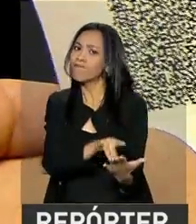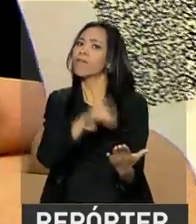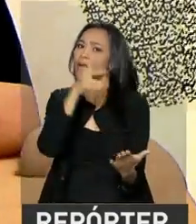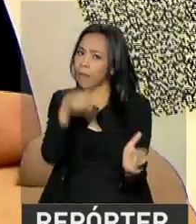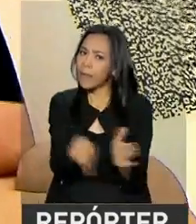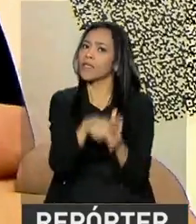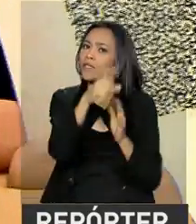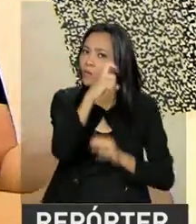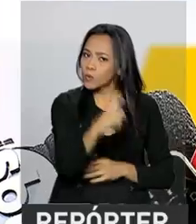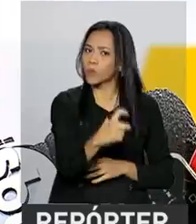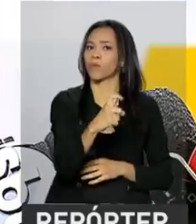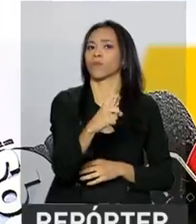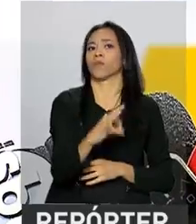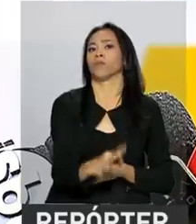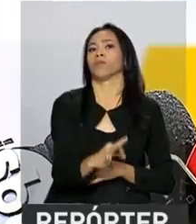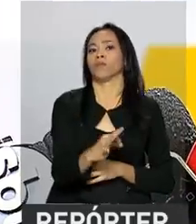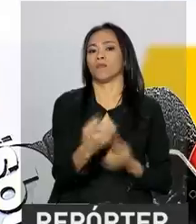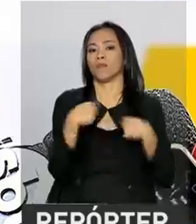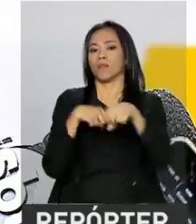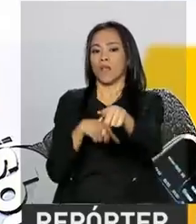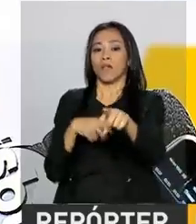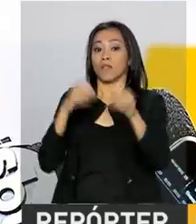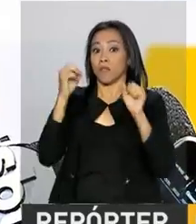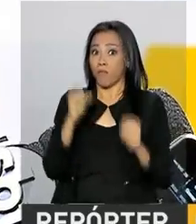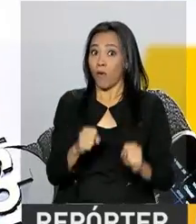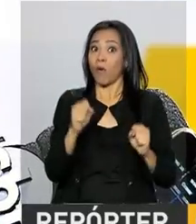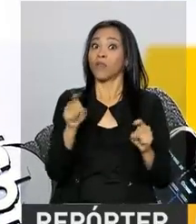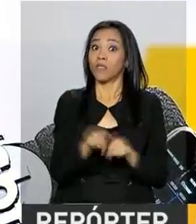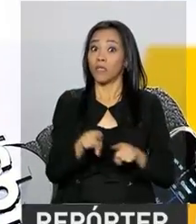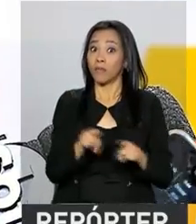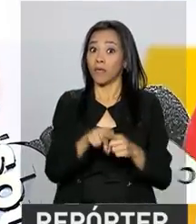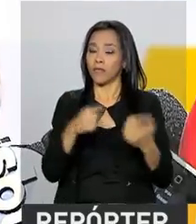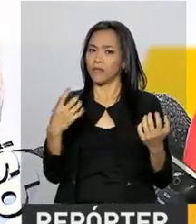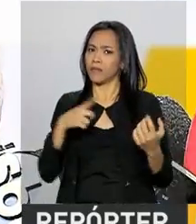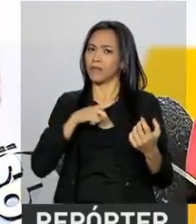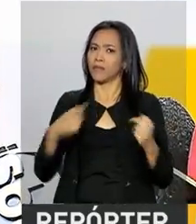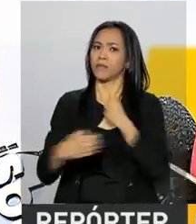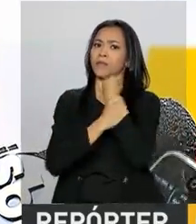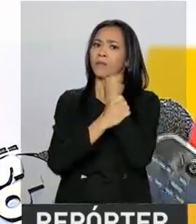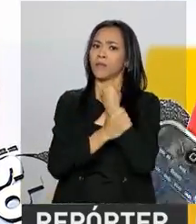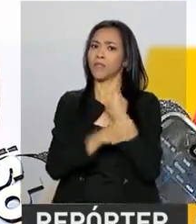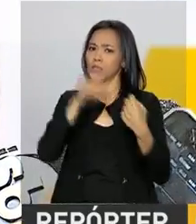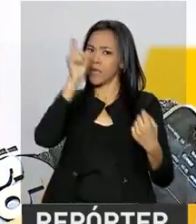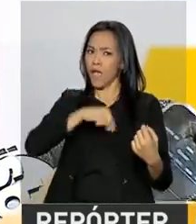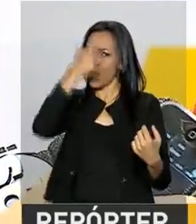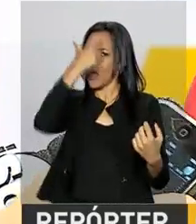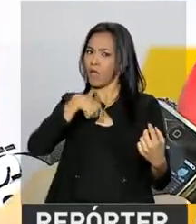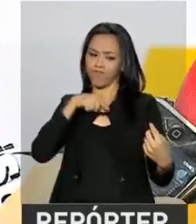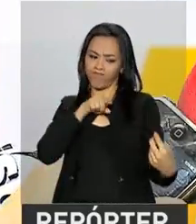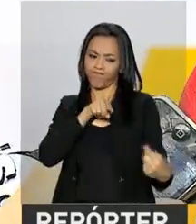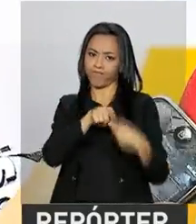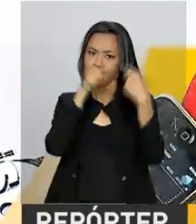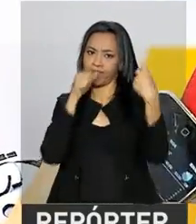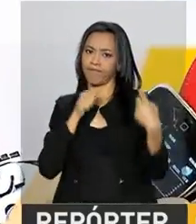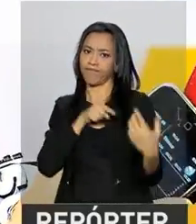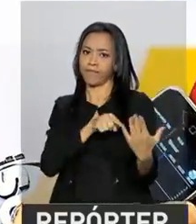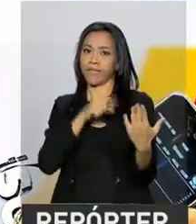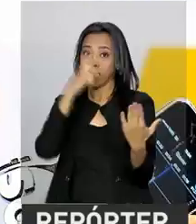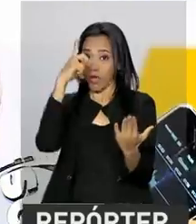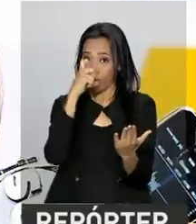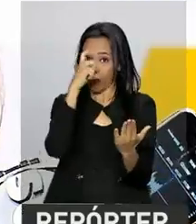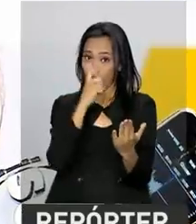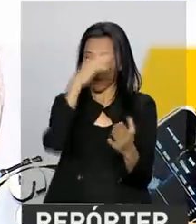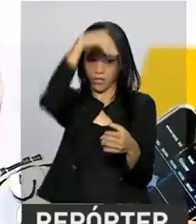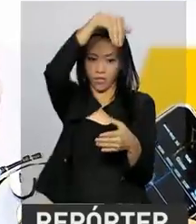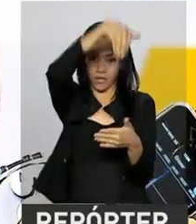dona daquele documento você vai poder autenticar com mais garantia de que você é você naquele documento você tem a fotografia que tá guardada num